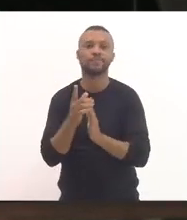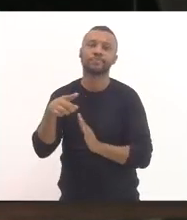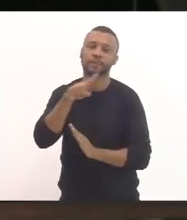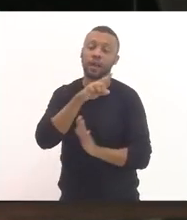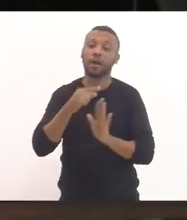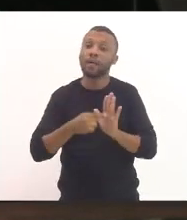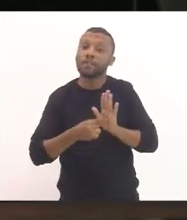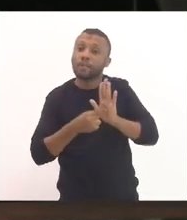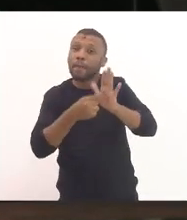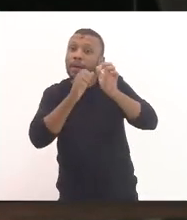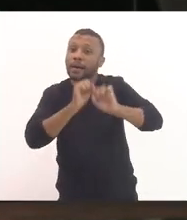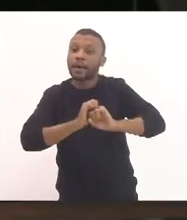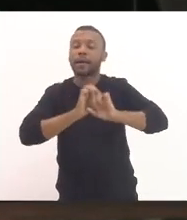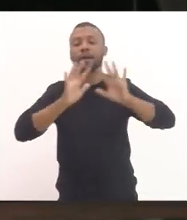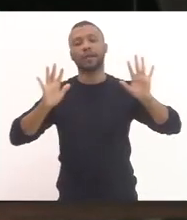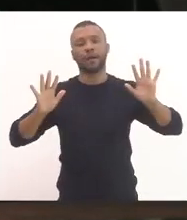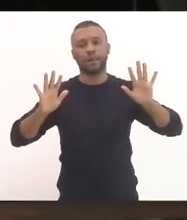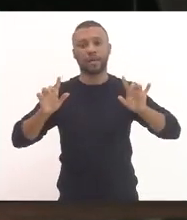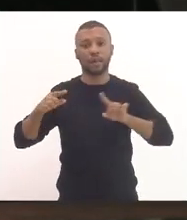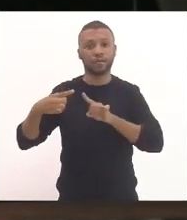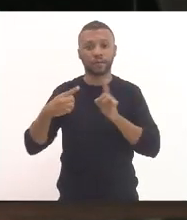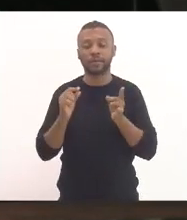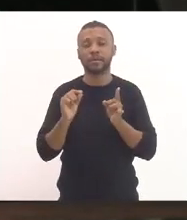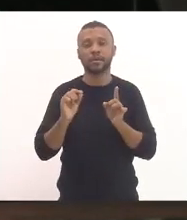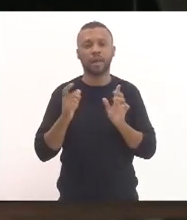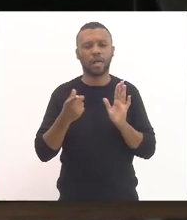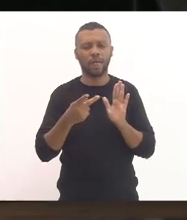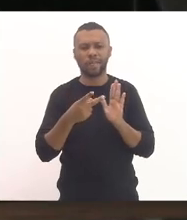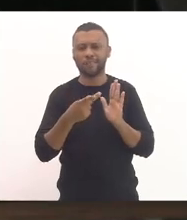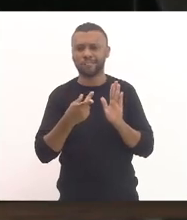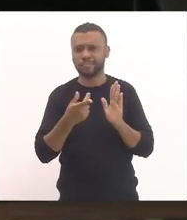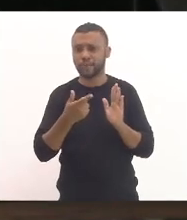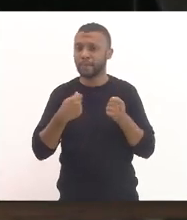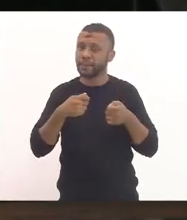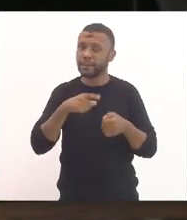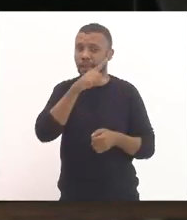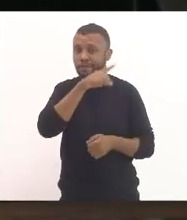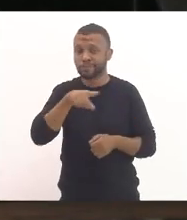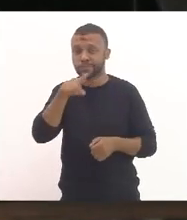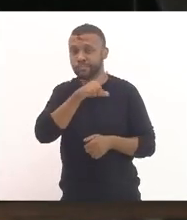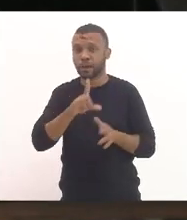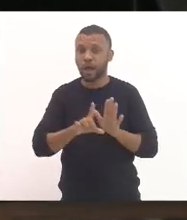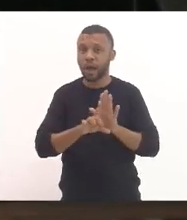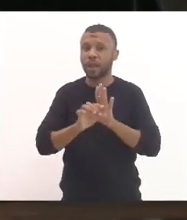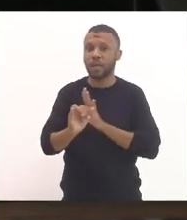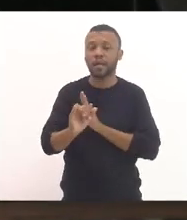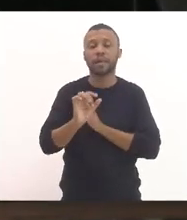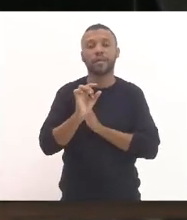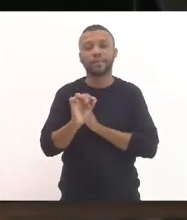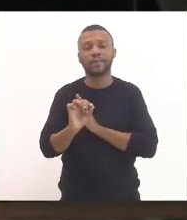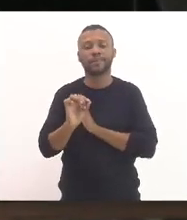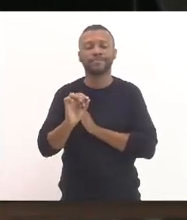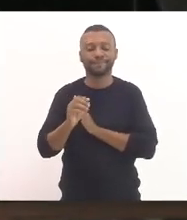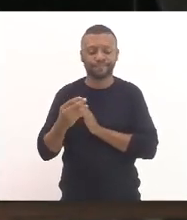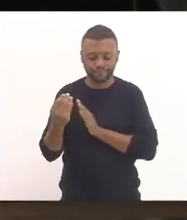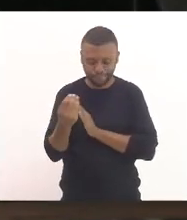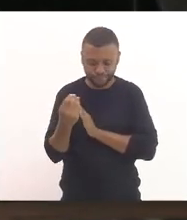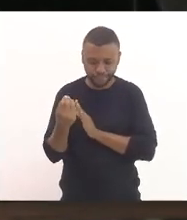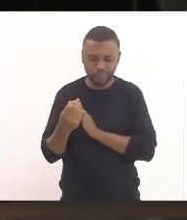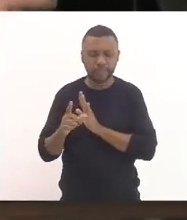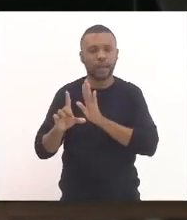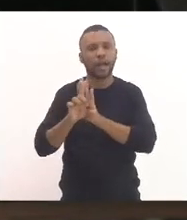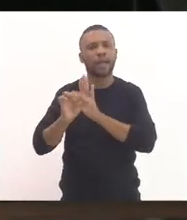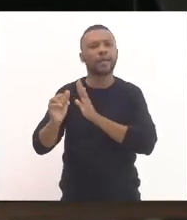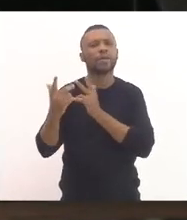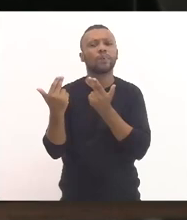forma expressa por quê que revolvem em para que possa ser revogada a lei que a dona da